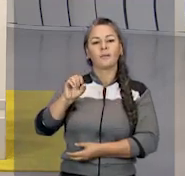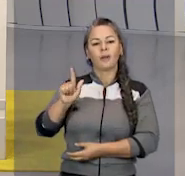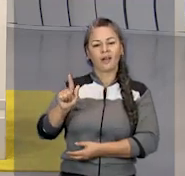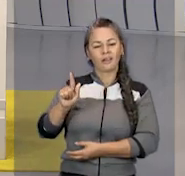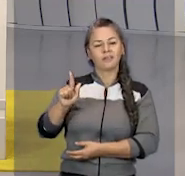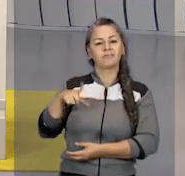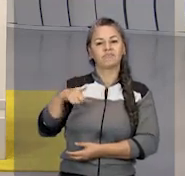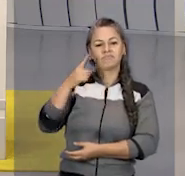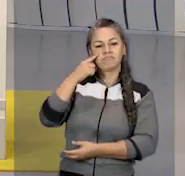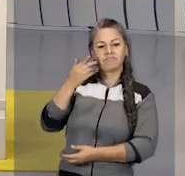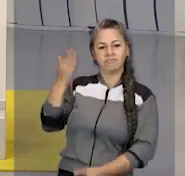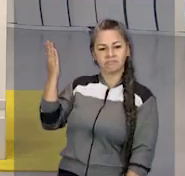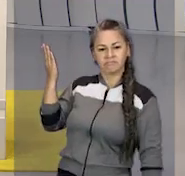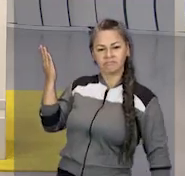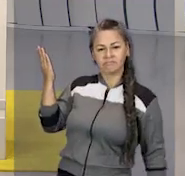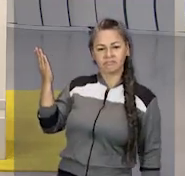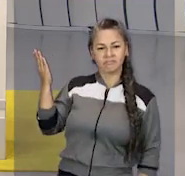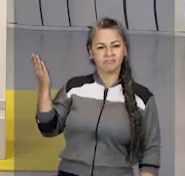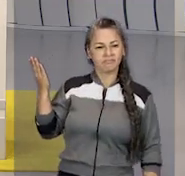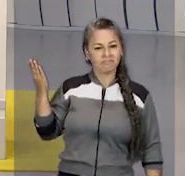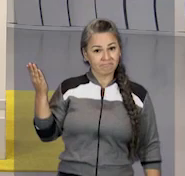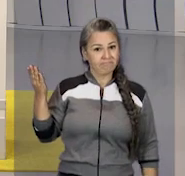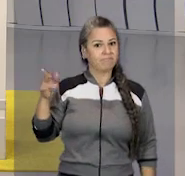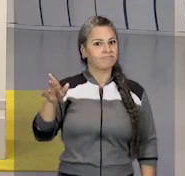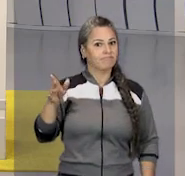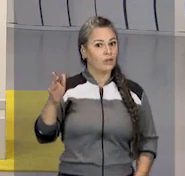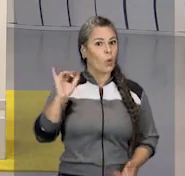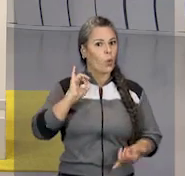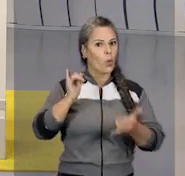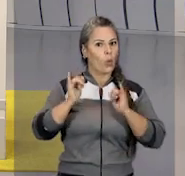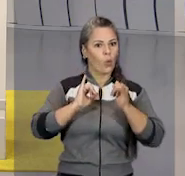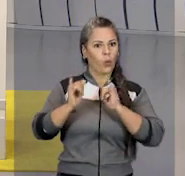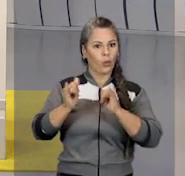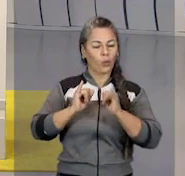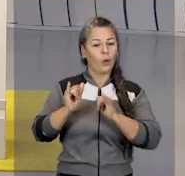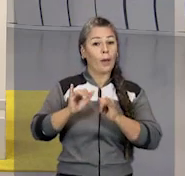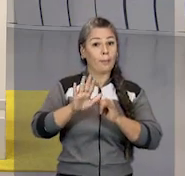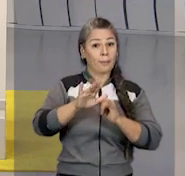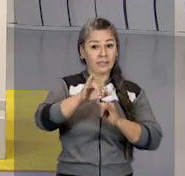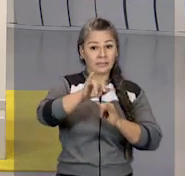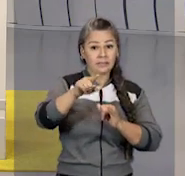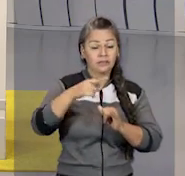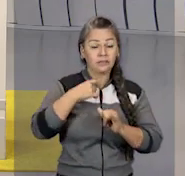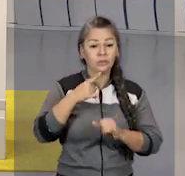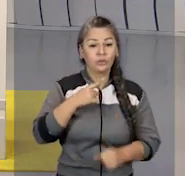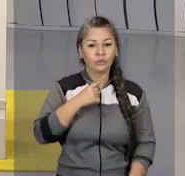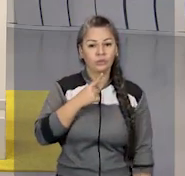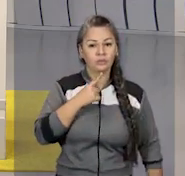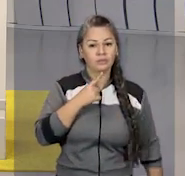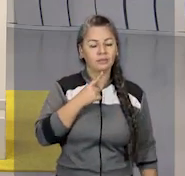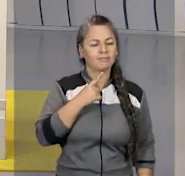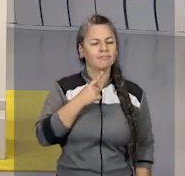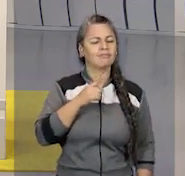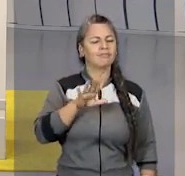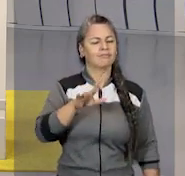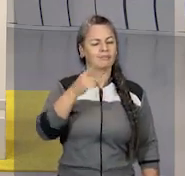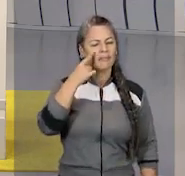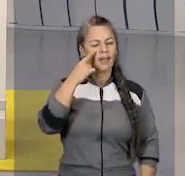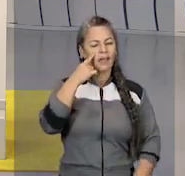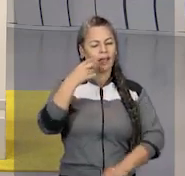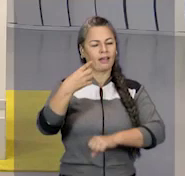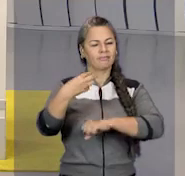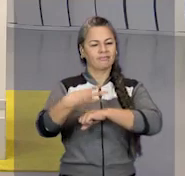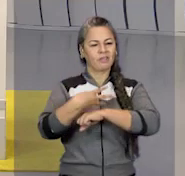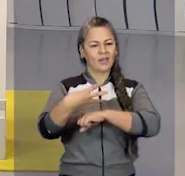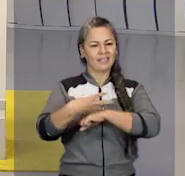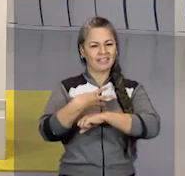canção. Bom, muita informação, né? Mas se ficou alguma dúvida se